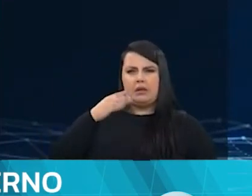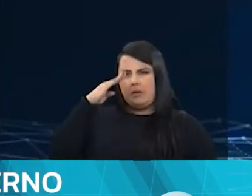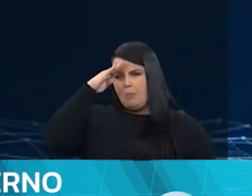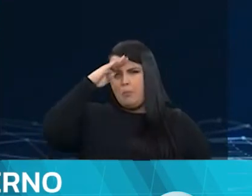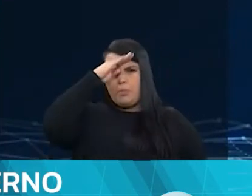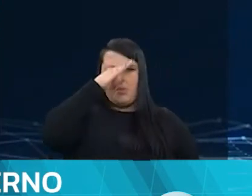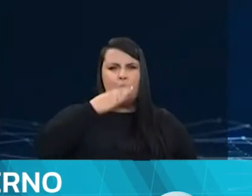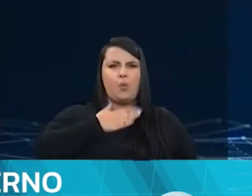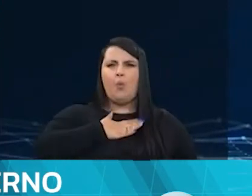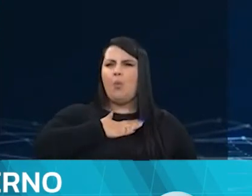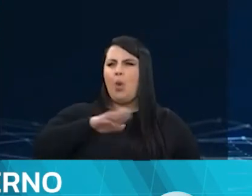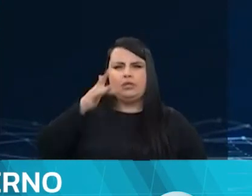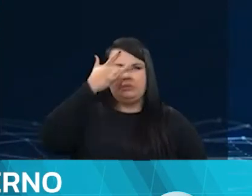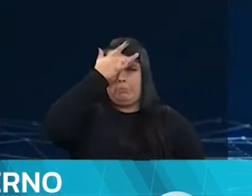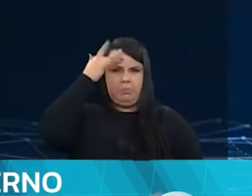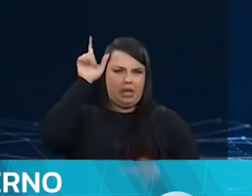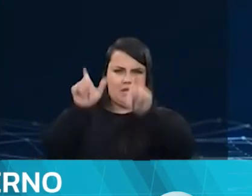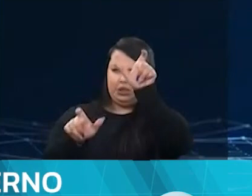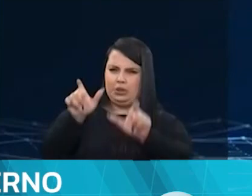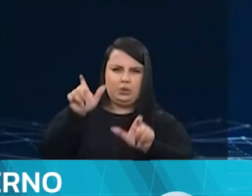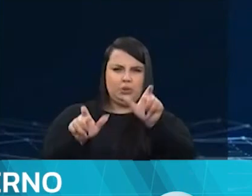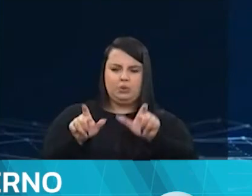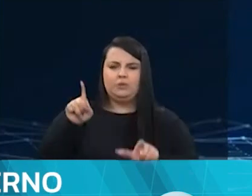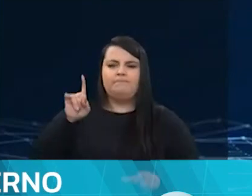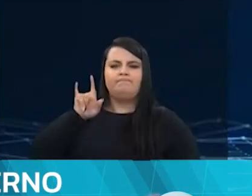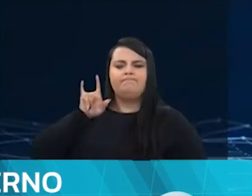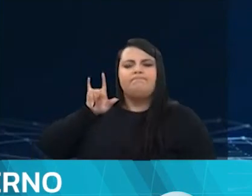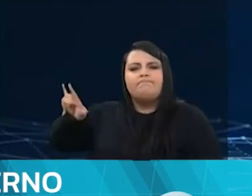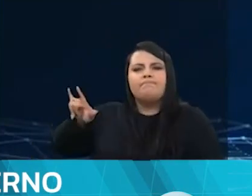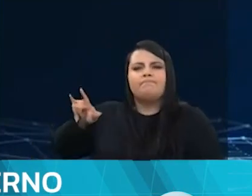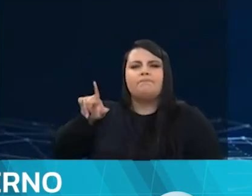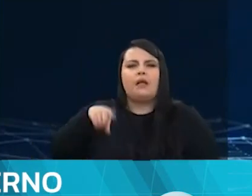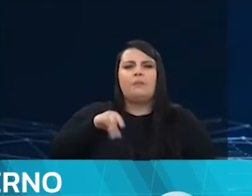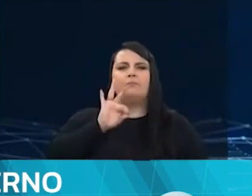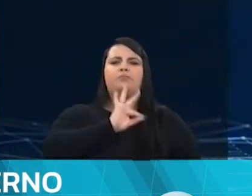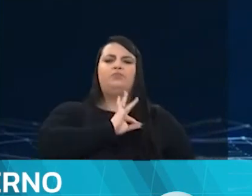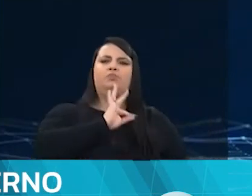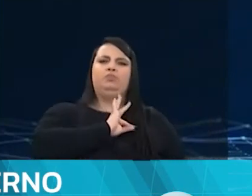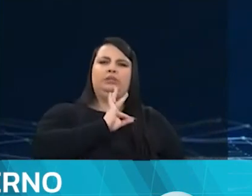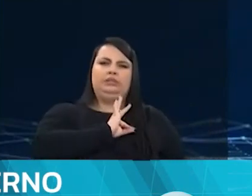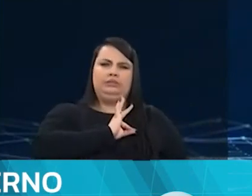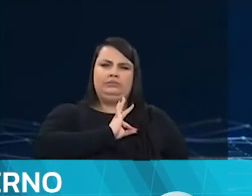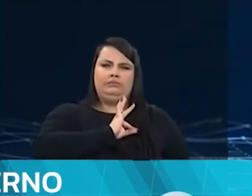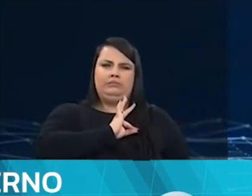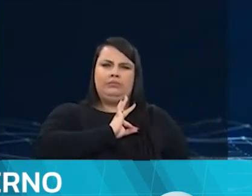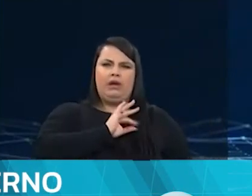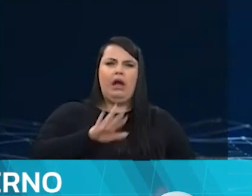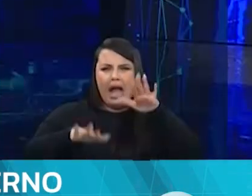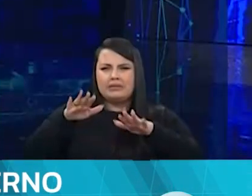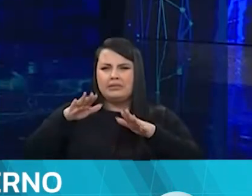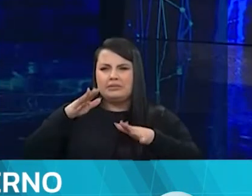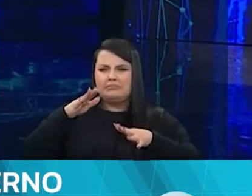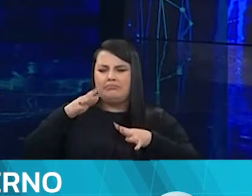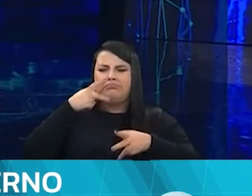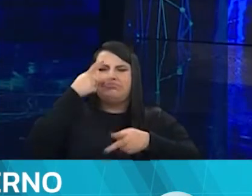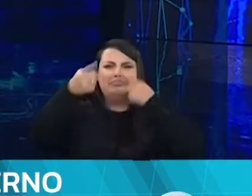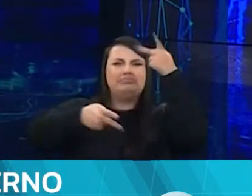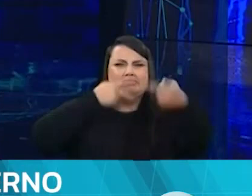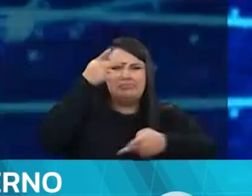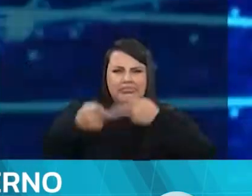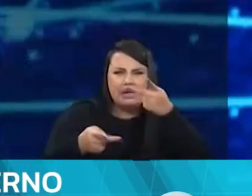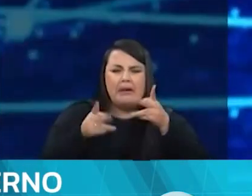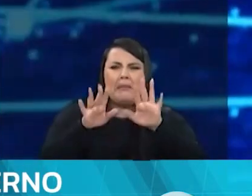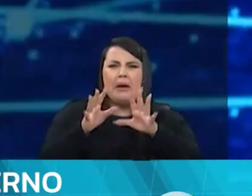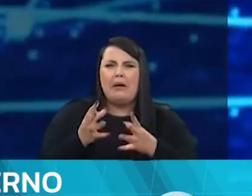triste que o ex-presidente veja aqueles que arriscam sua vida diariamente dessa forma, aqueles que vestem farda para nos defender. O petista